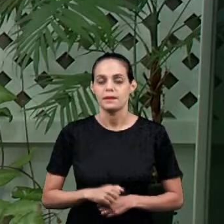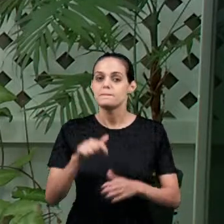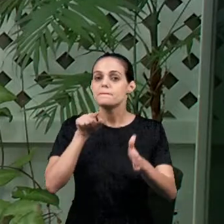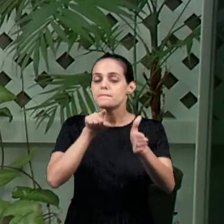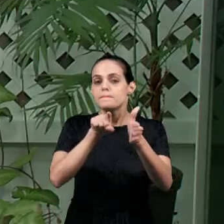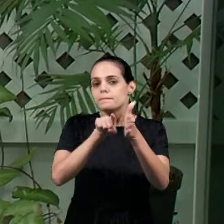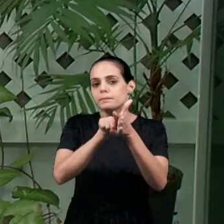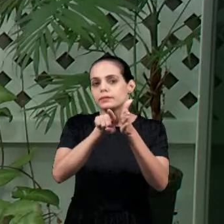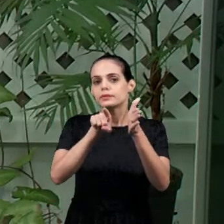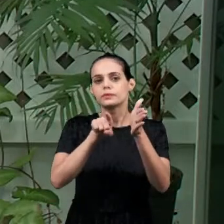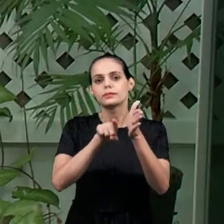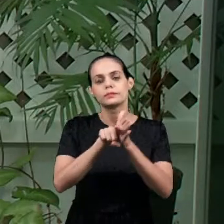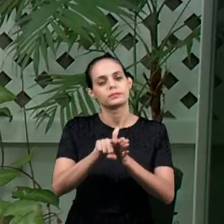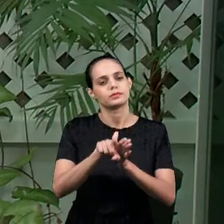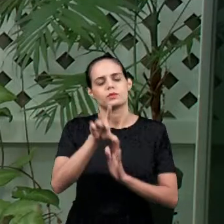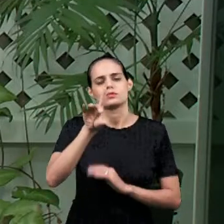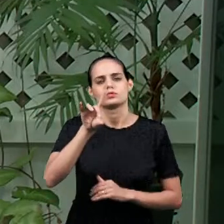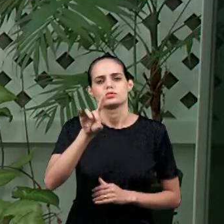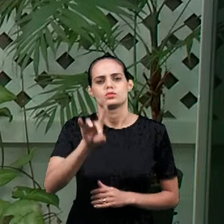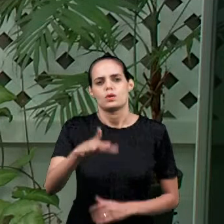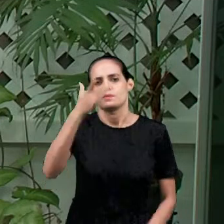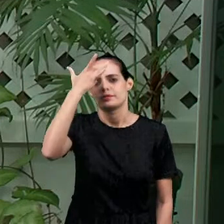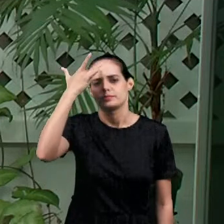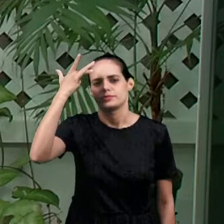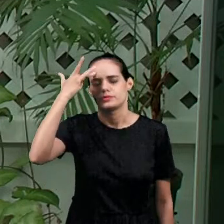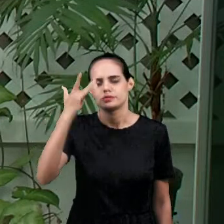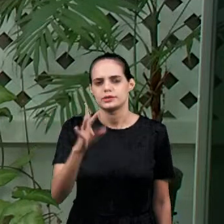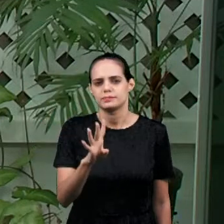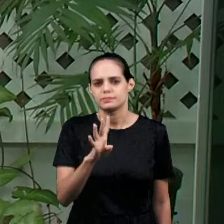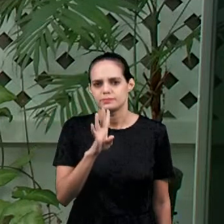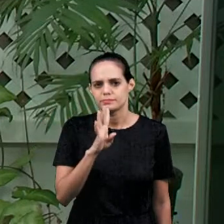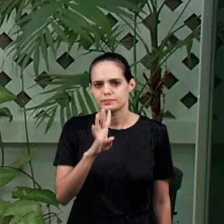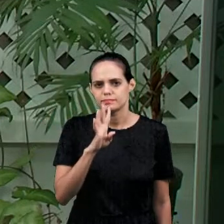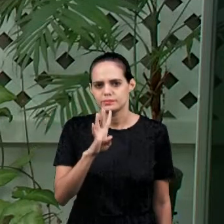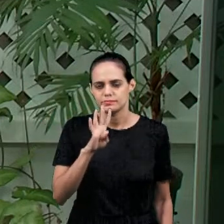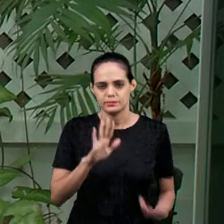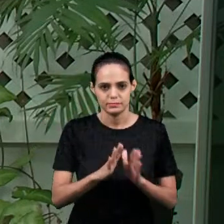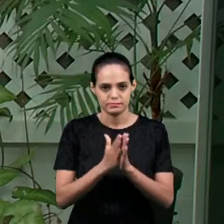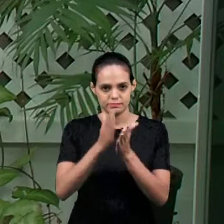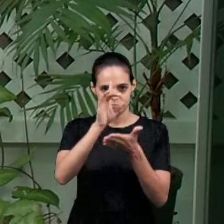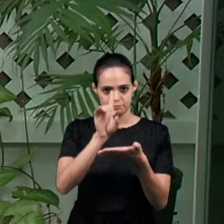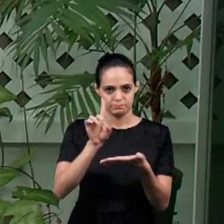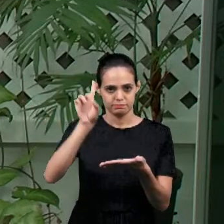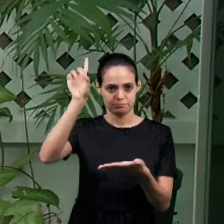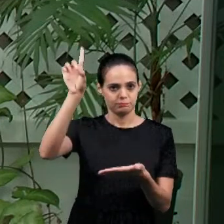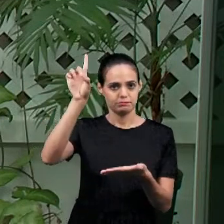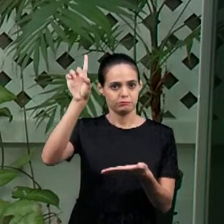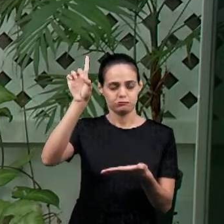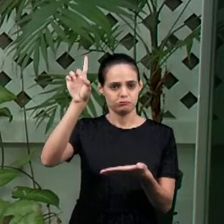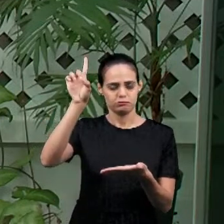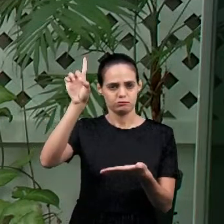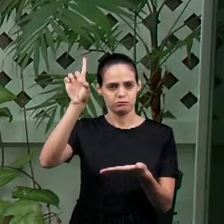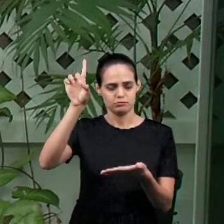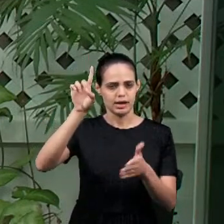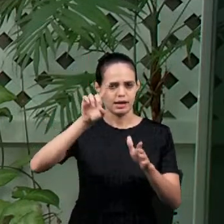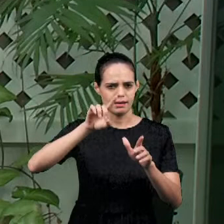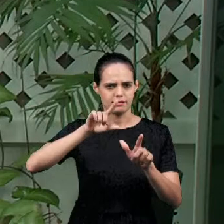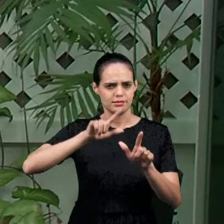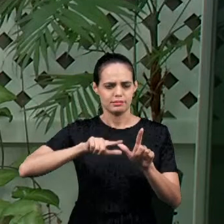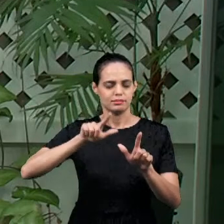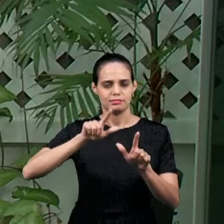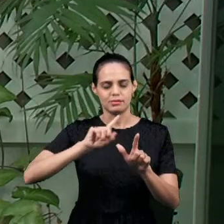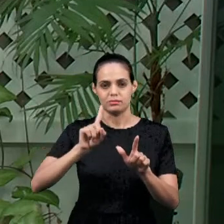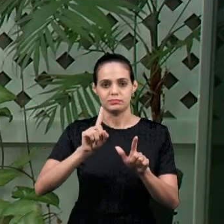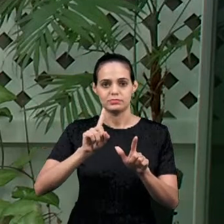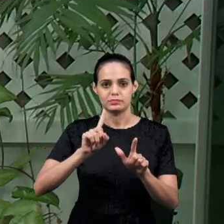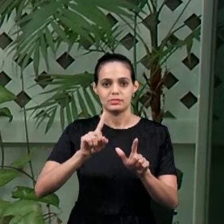só para irmãos que já conhecem Bíblia, especialmente letra, mas aqueles